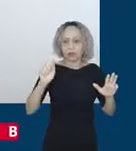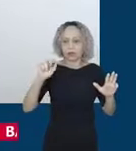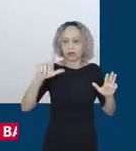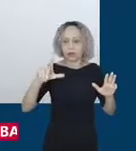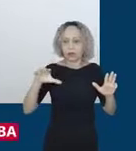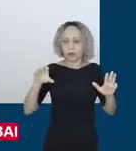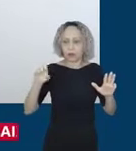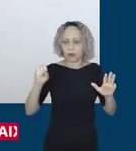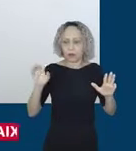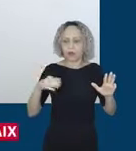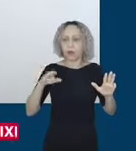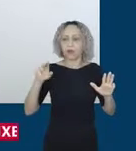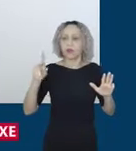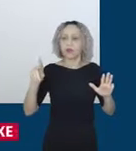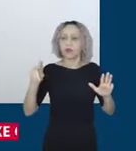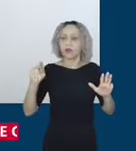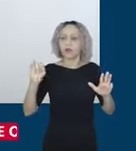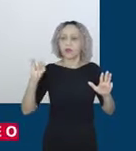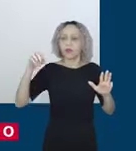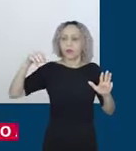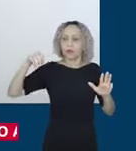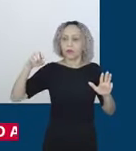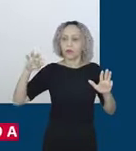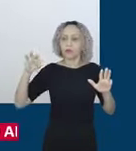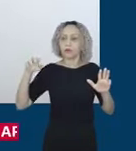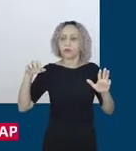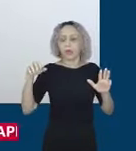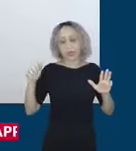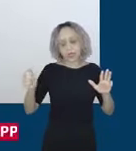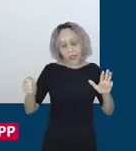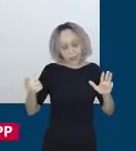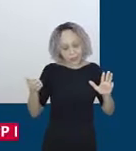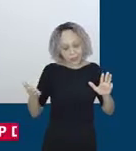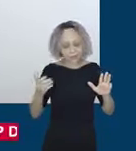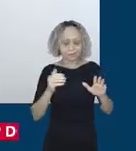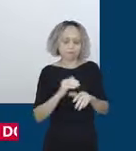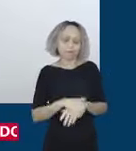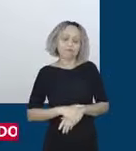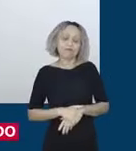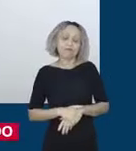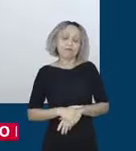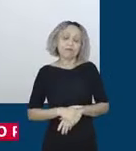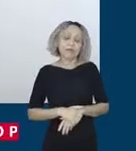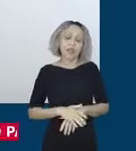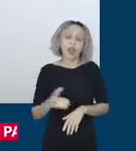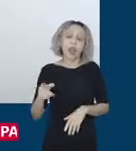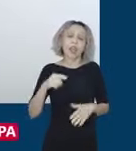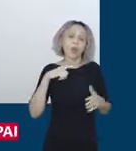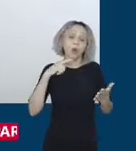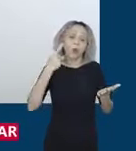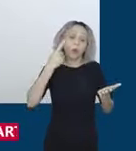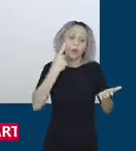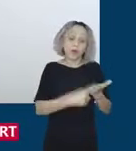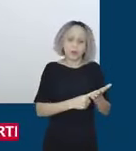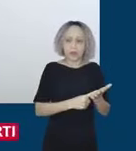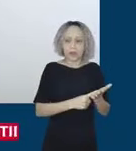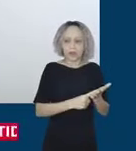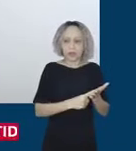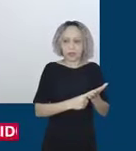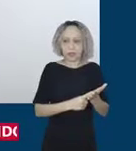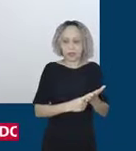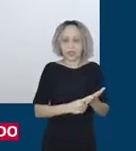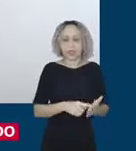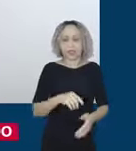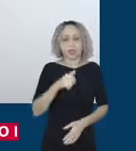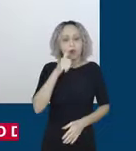a Reginete Bispo assume, e já há um compromisso de que a relatoria ficará com ela. Ela é uma mulher